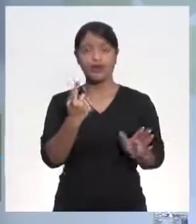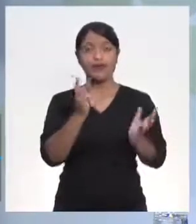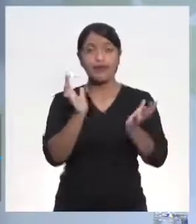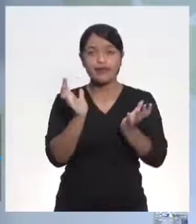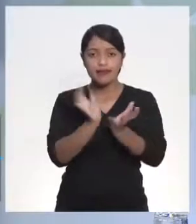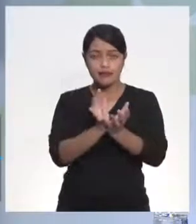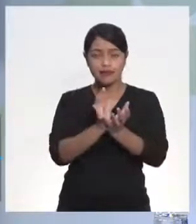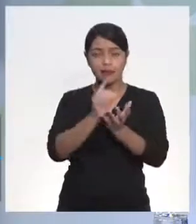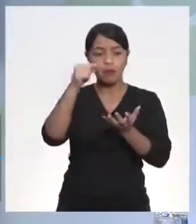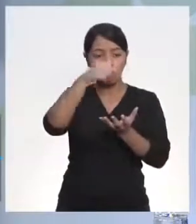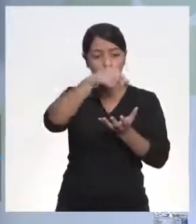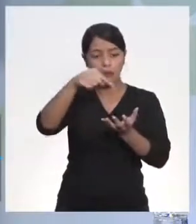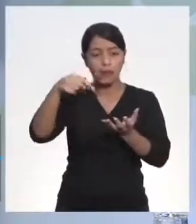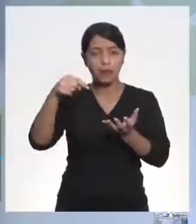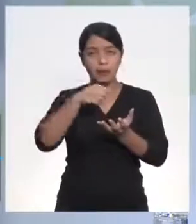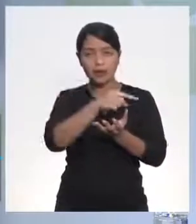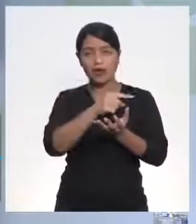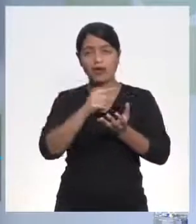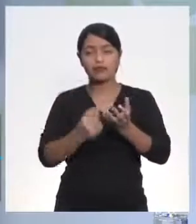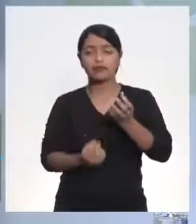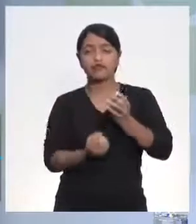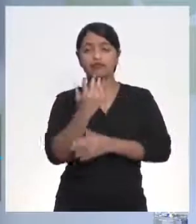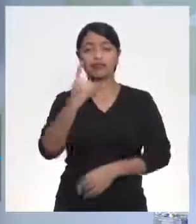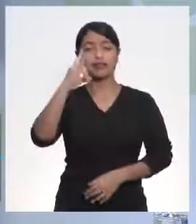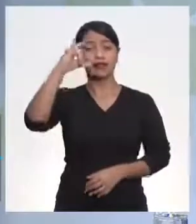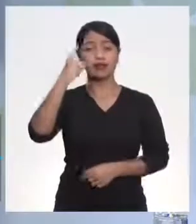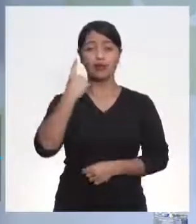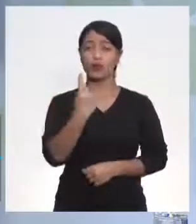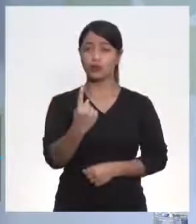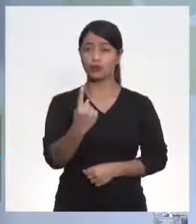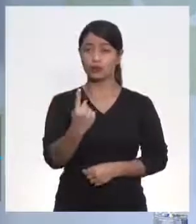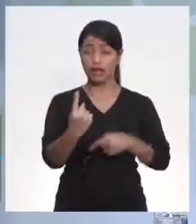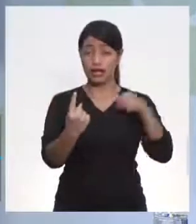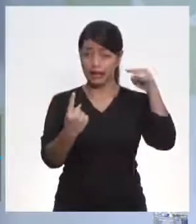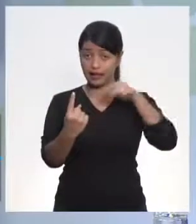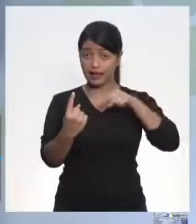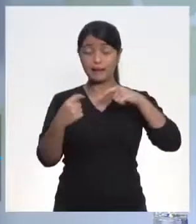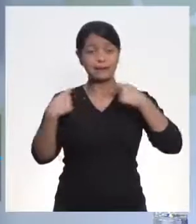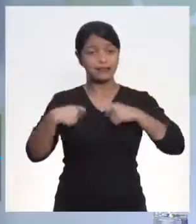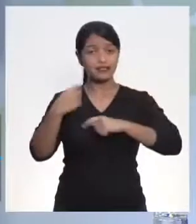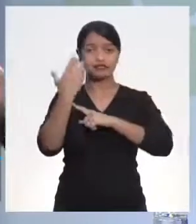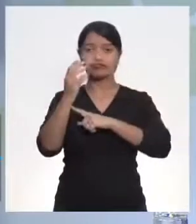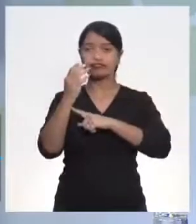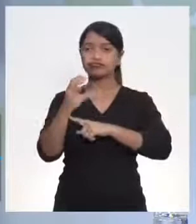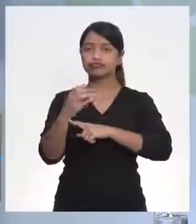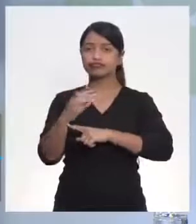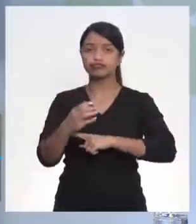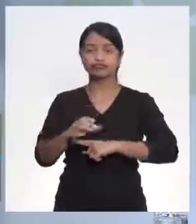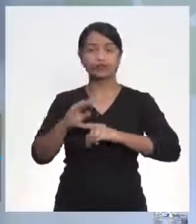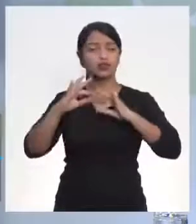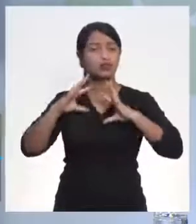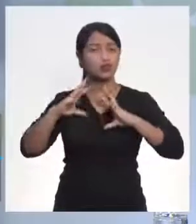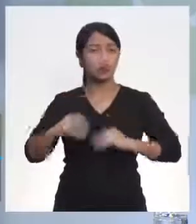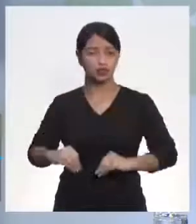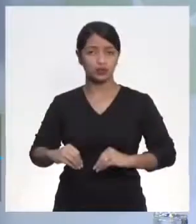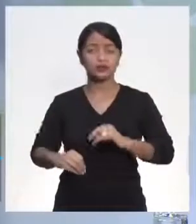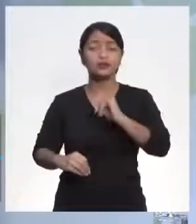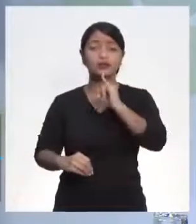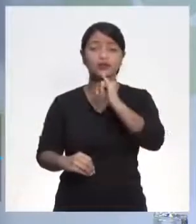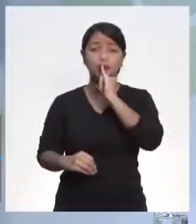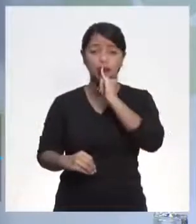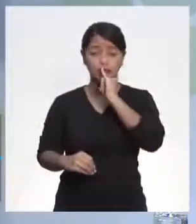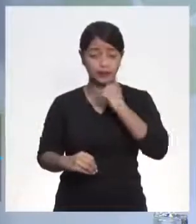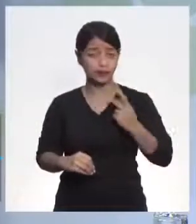representar essa equipe. Essa página tem que fazer todas as postagens. Então, por exemplo, eu e a professora Alessandra, nós estamos